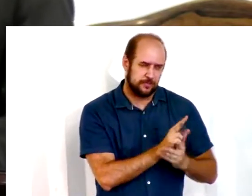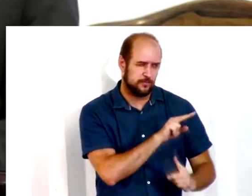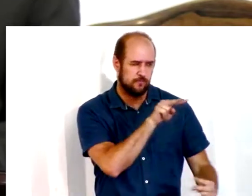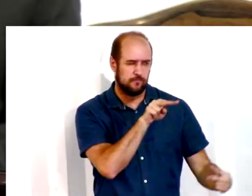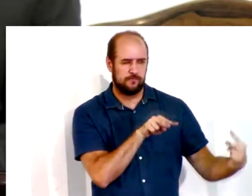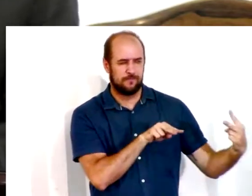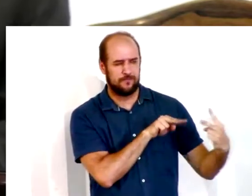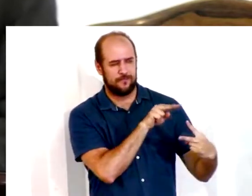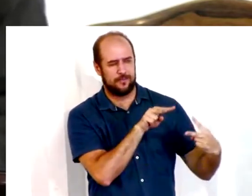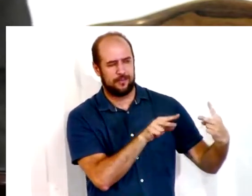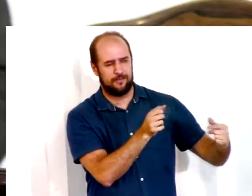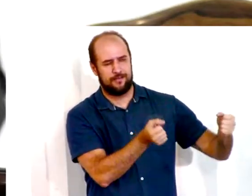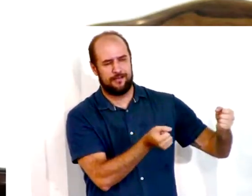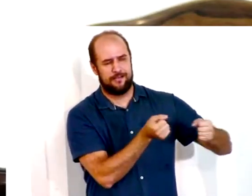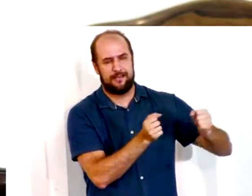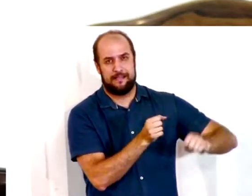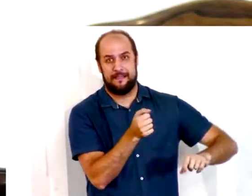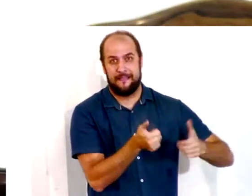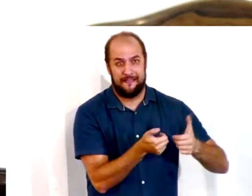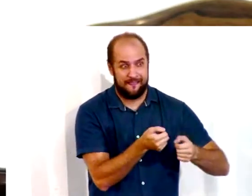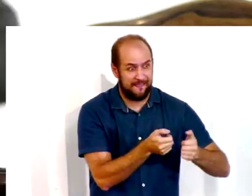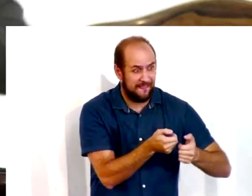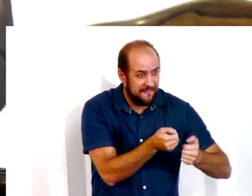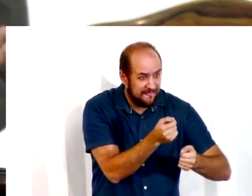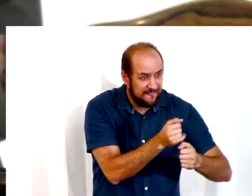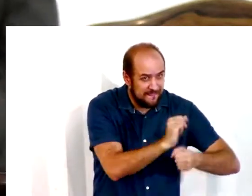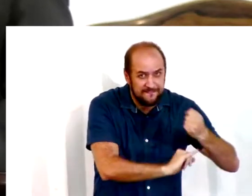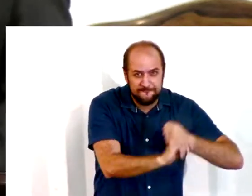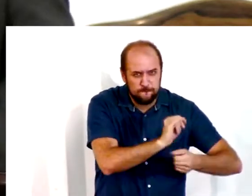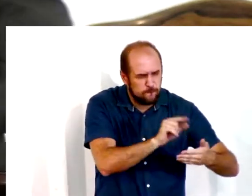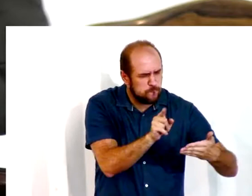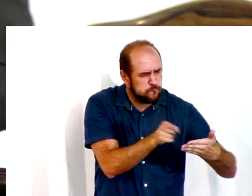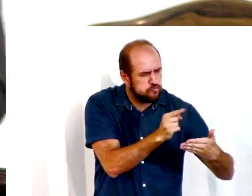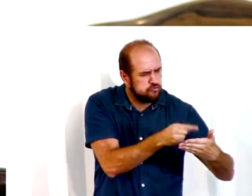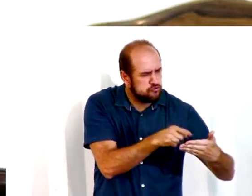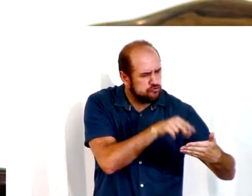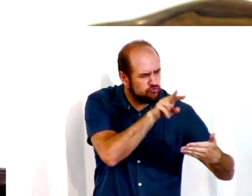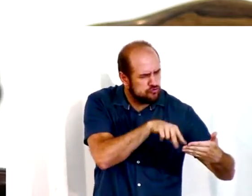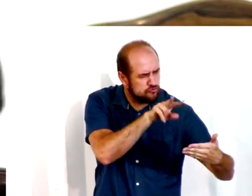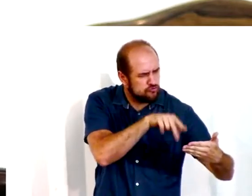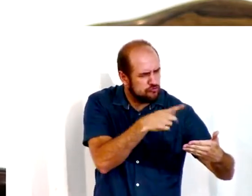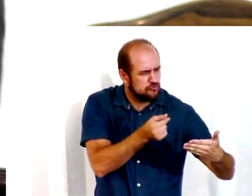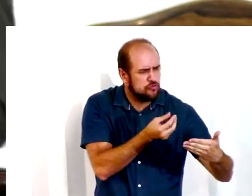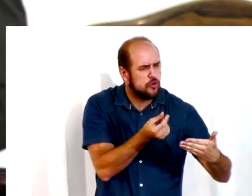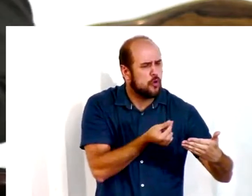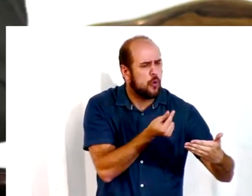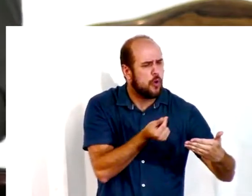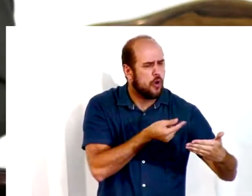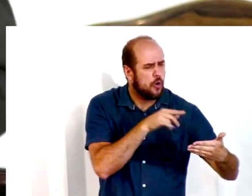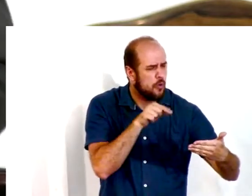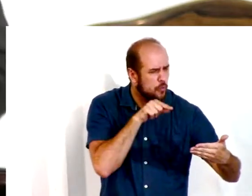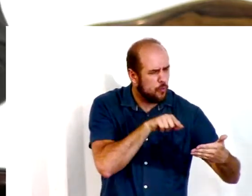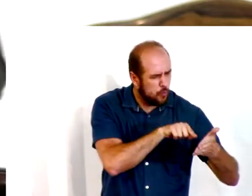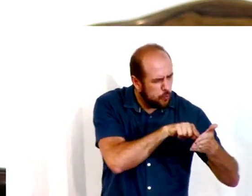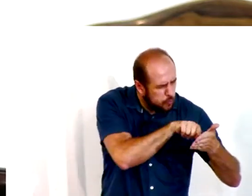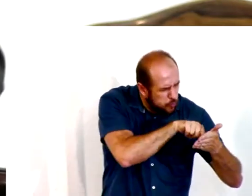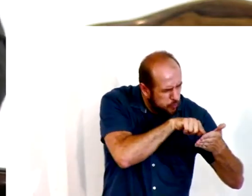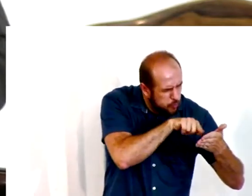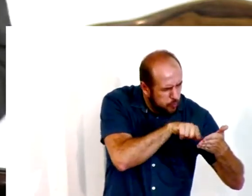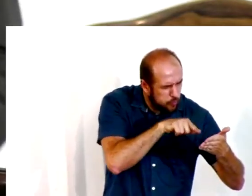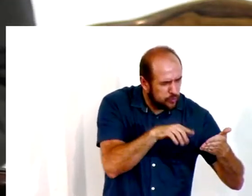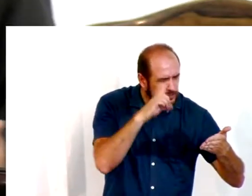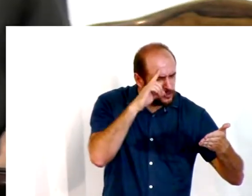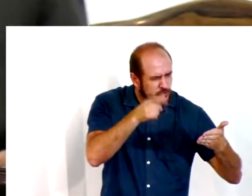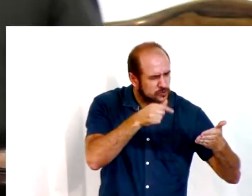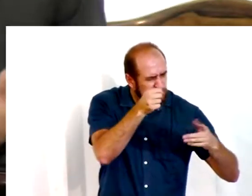carro, você abre lá na internet, começa a colocar, vê todas as versões, vê todas as possibilidades, e você fica ali